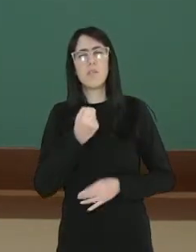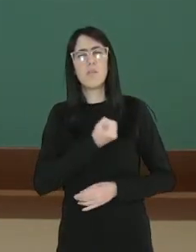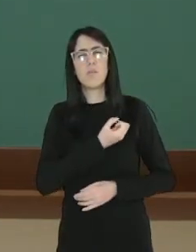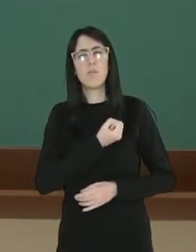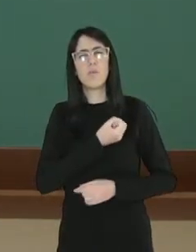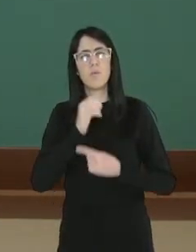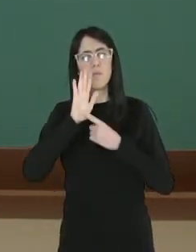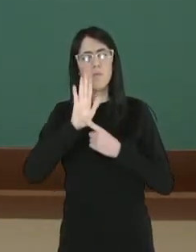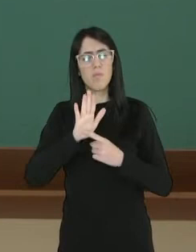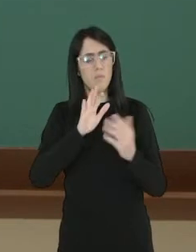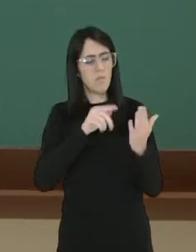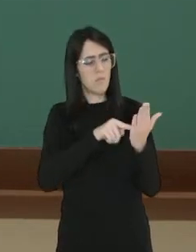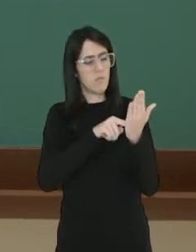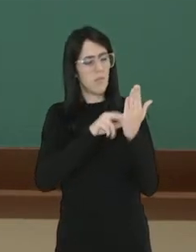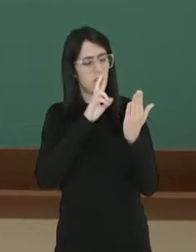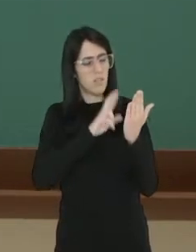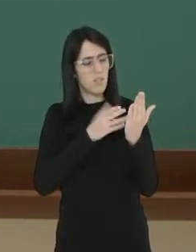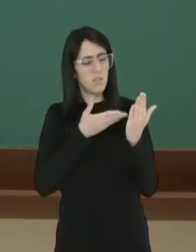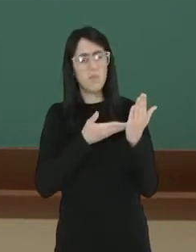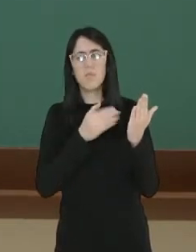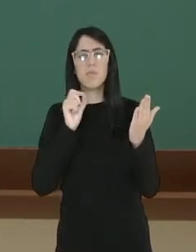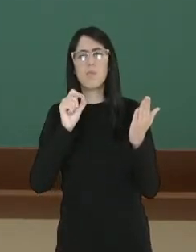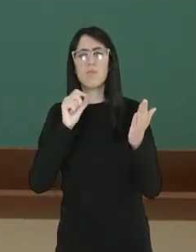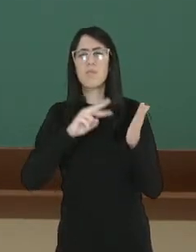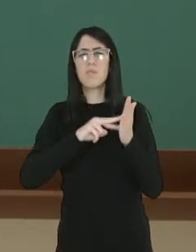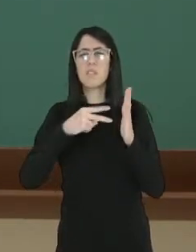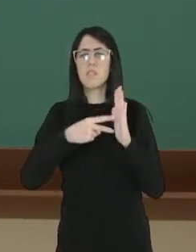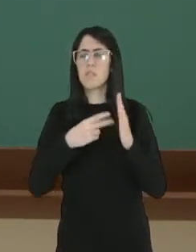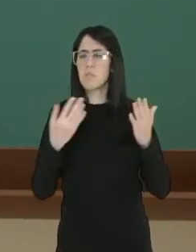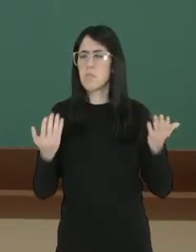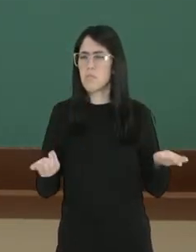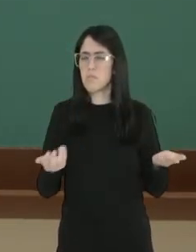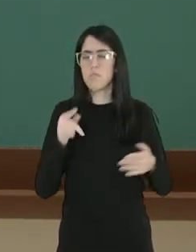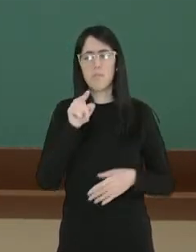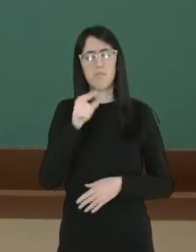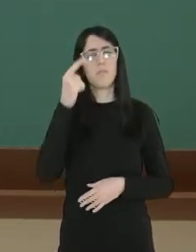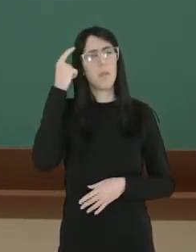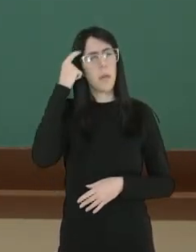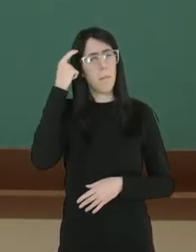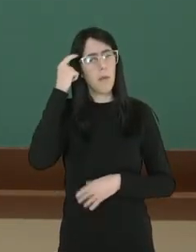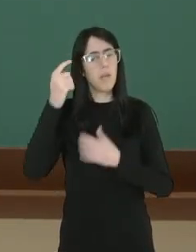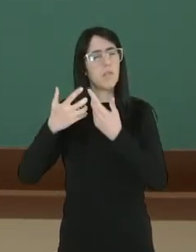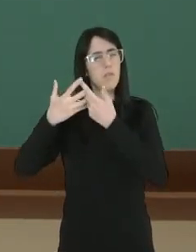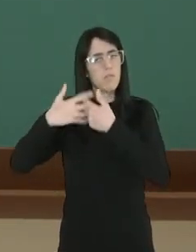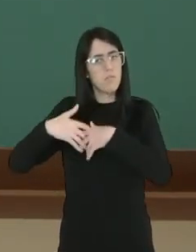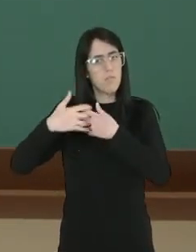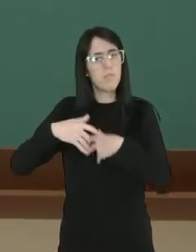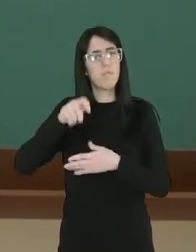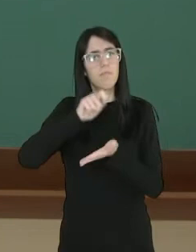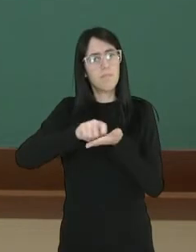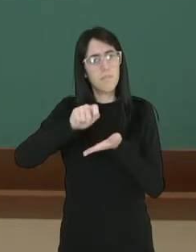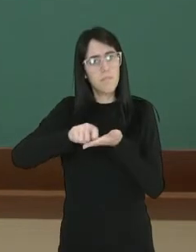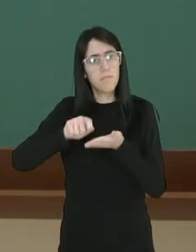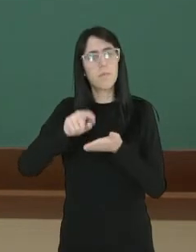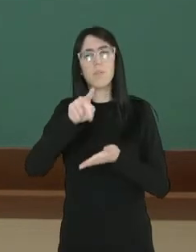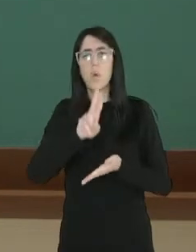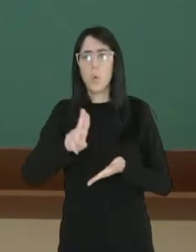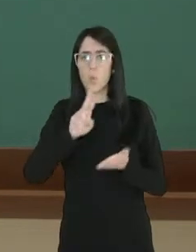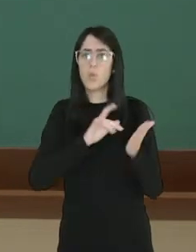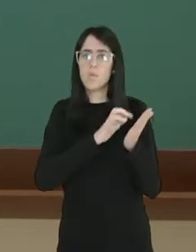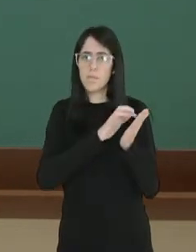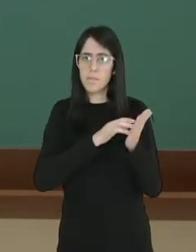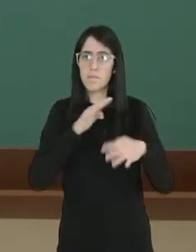no visor ao usarmos a tecla LN. Então, pense um pouquinho, resolva, use a